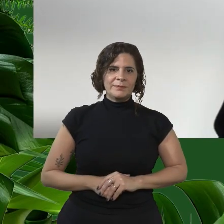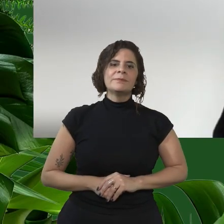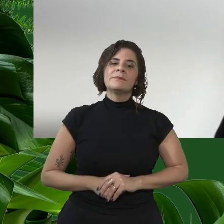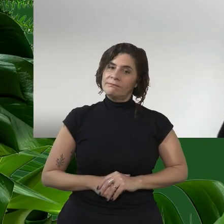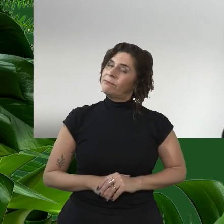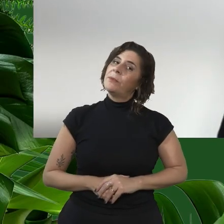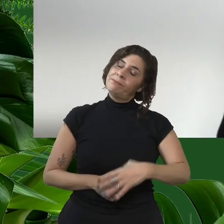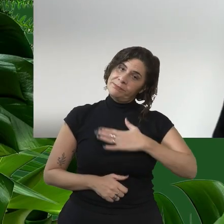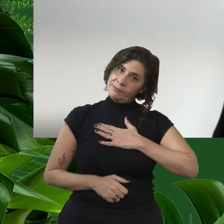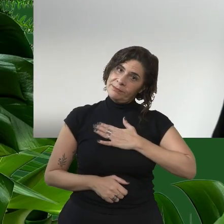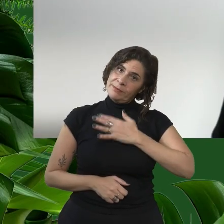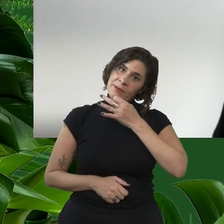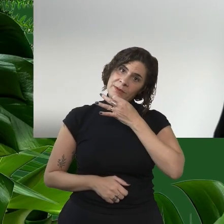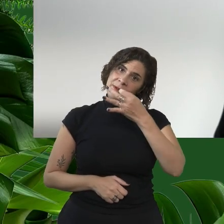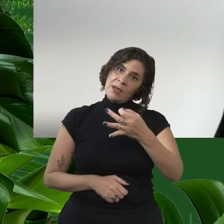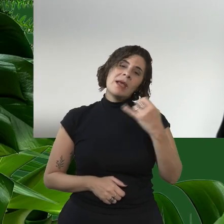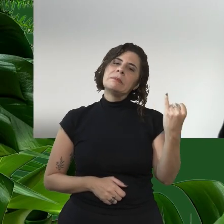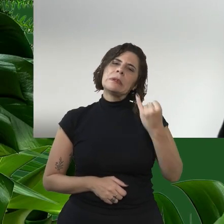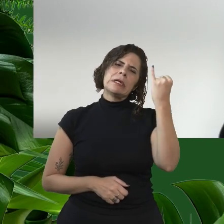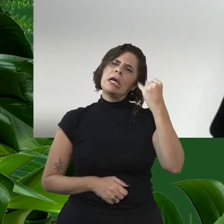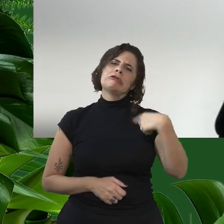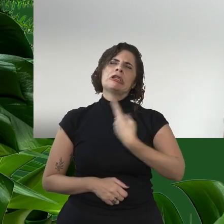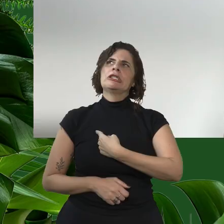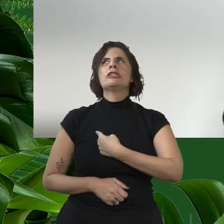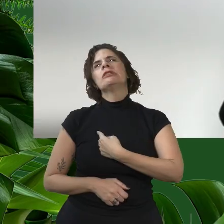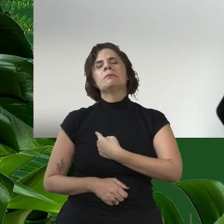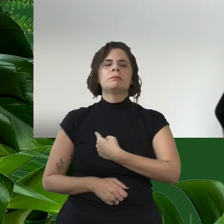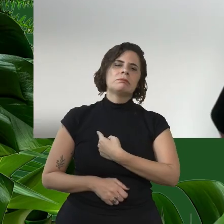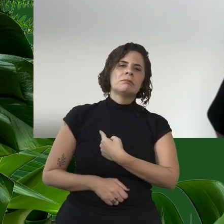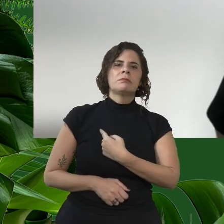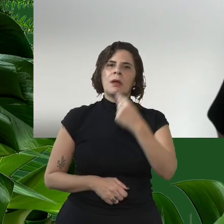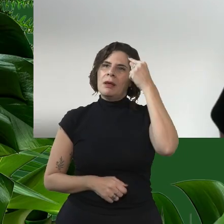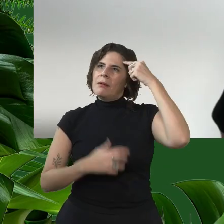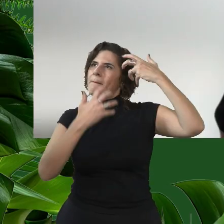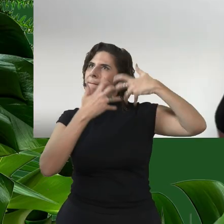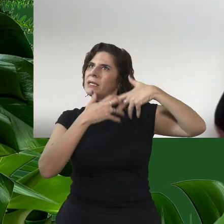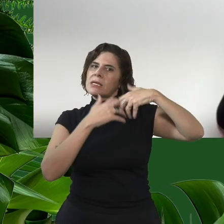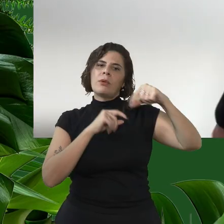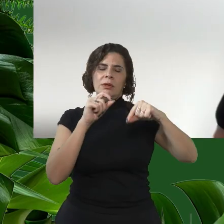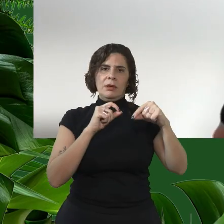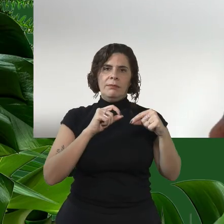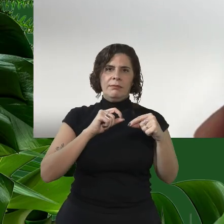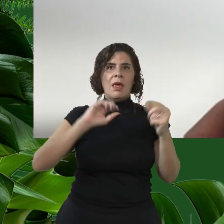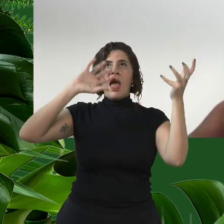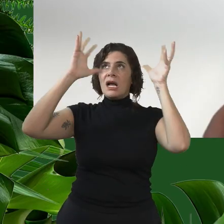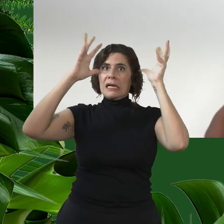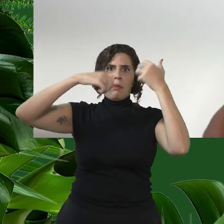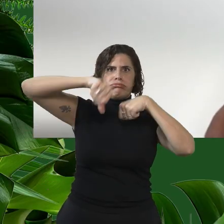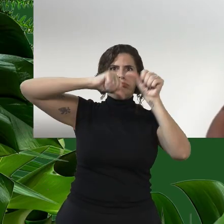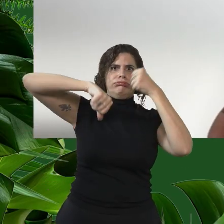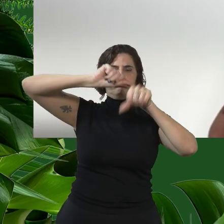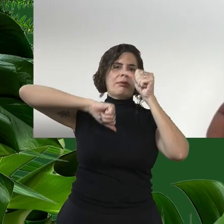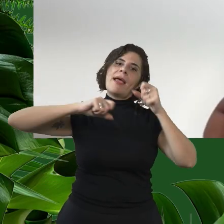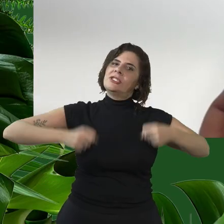Bom, eu acho que é muito importante a gente ter em mente que as mudanças climáticas são esse grande desafio